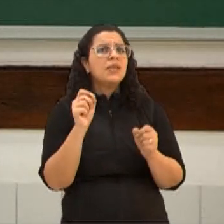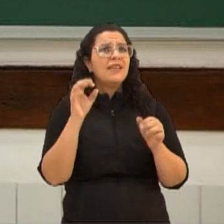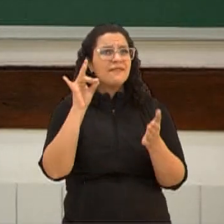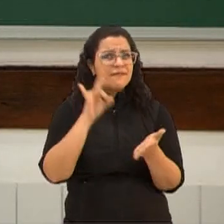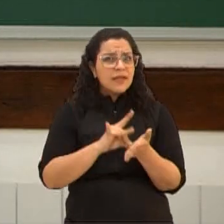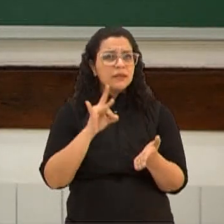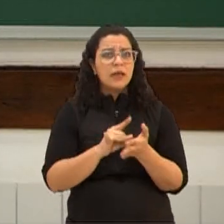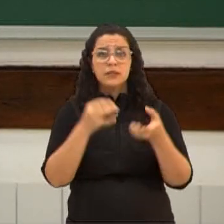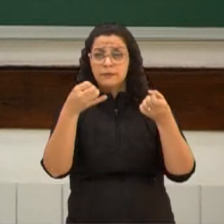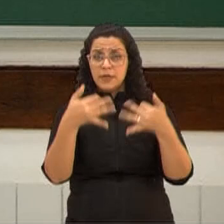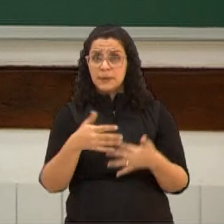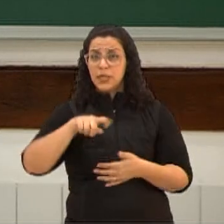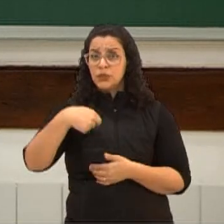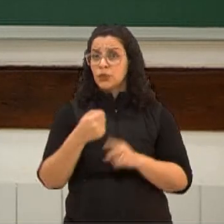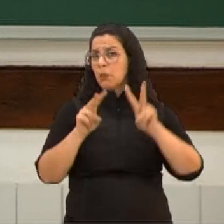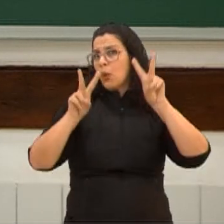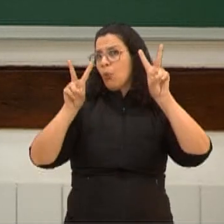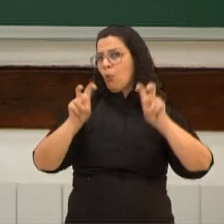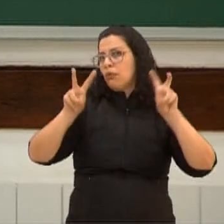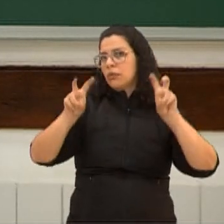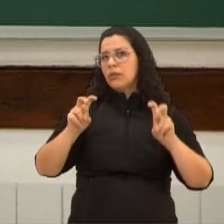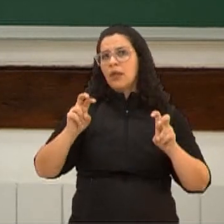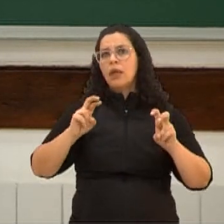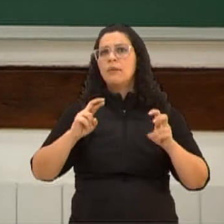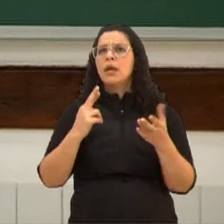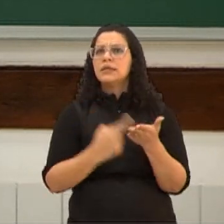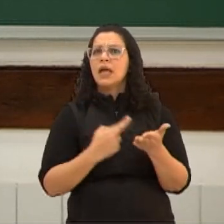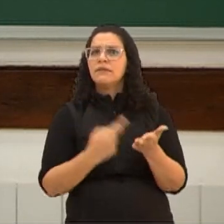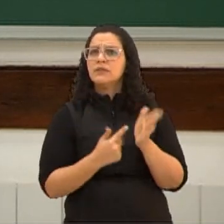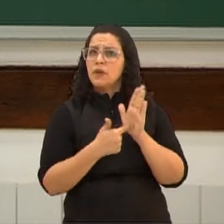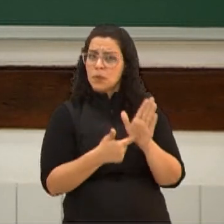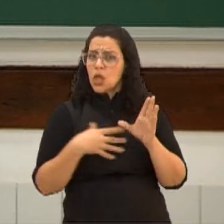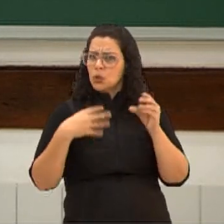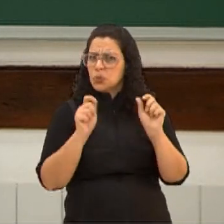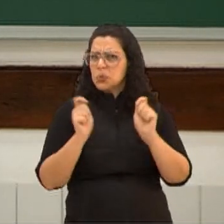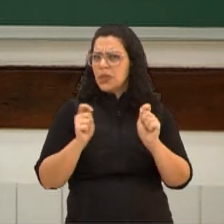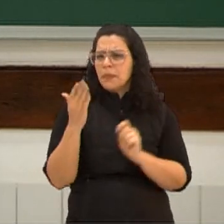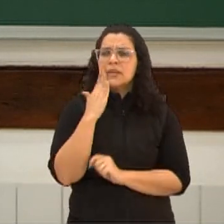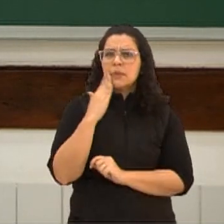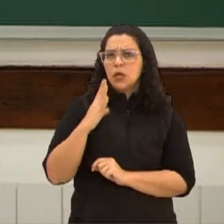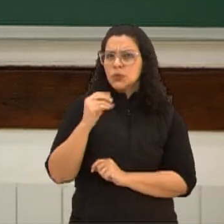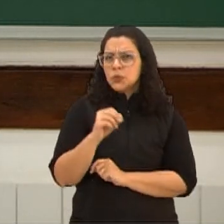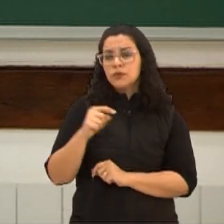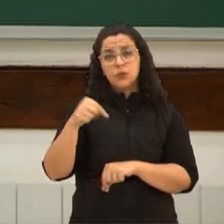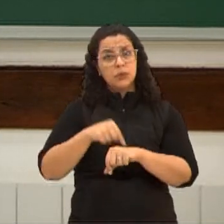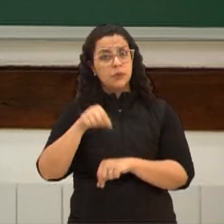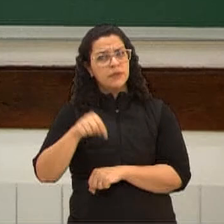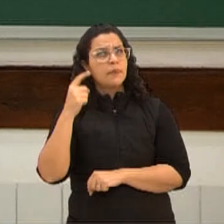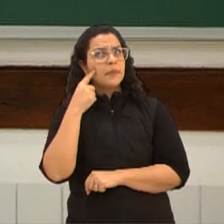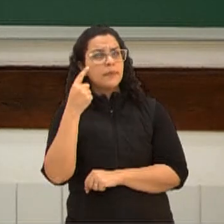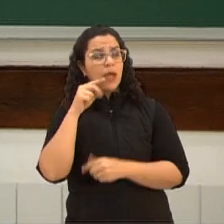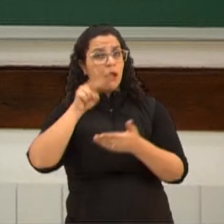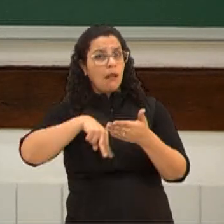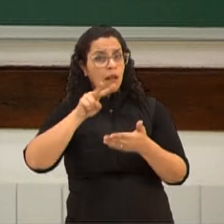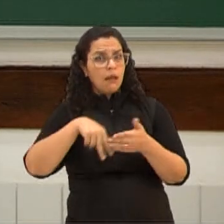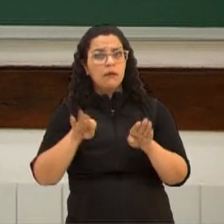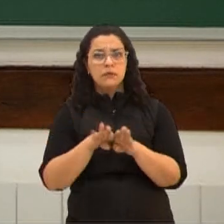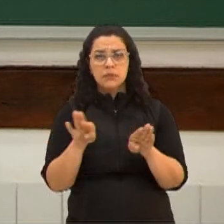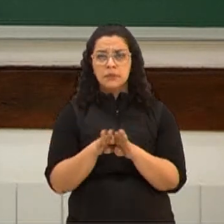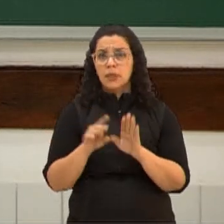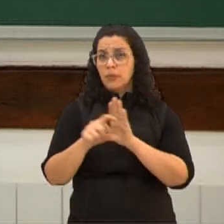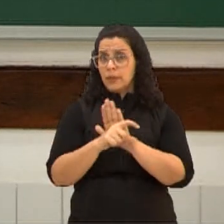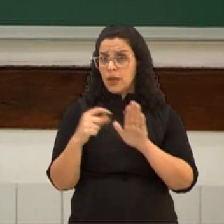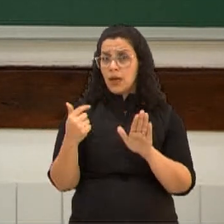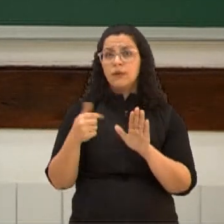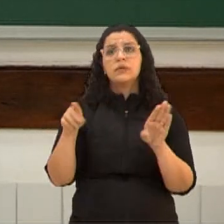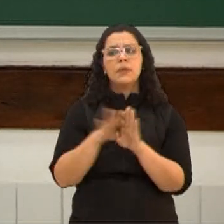consigo perceber qual é o tema, levantar ali algumas hipóteses a respeito do tema? Vou dar um tempo para você reler o primeiro